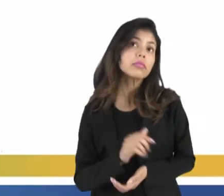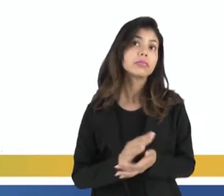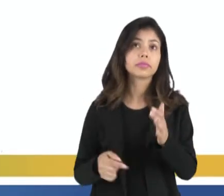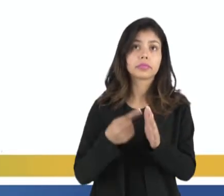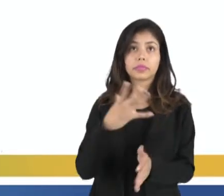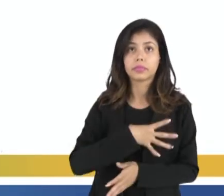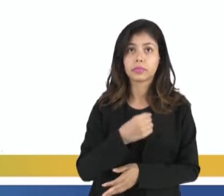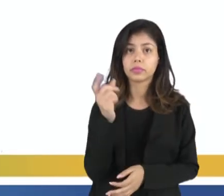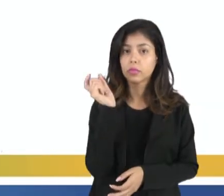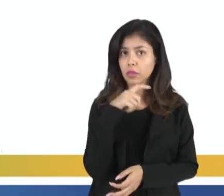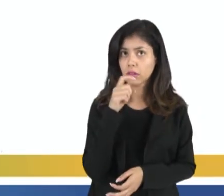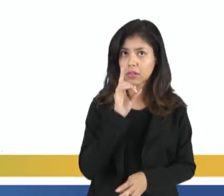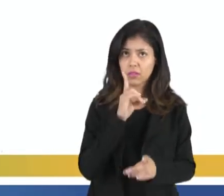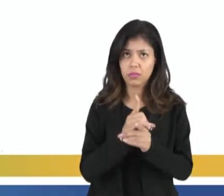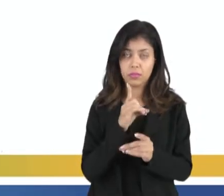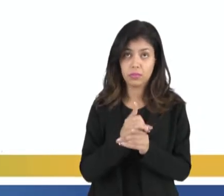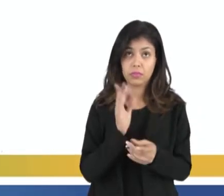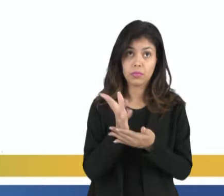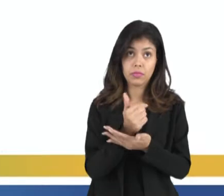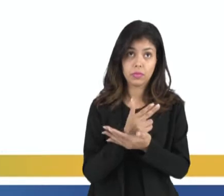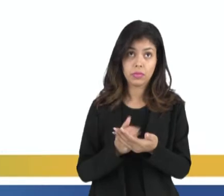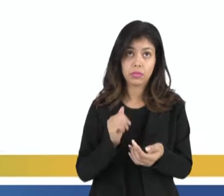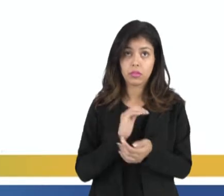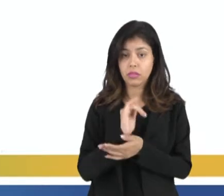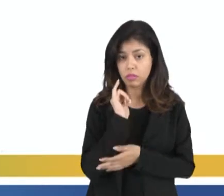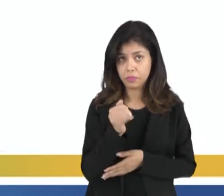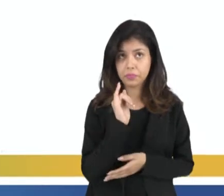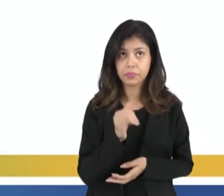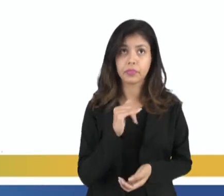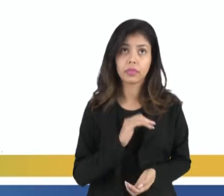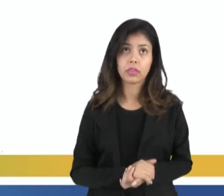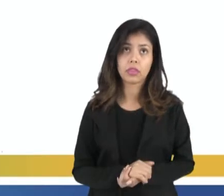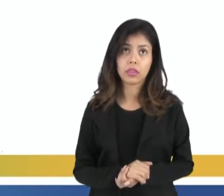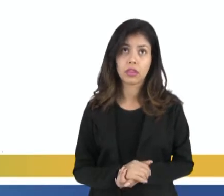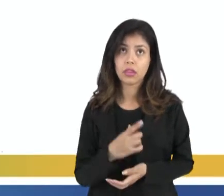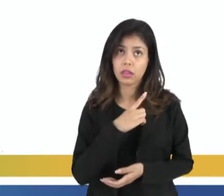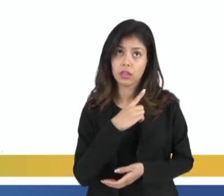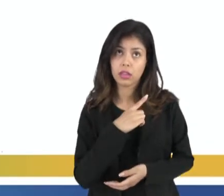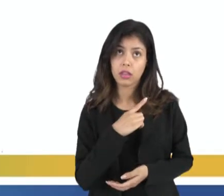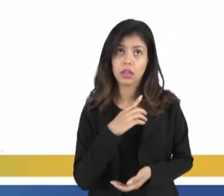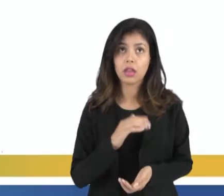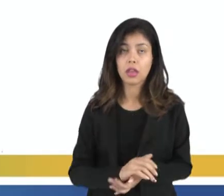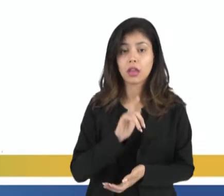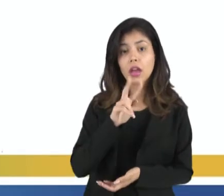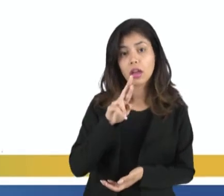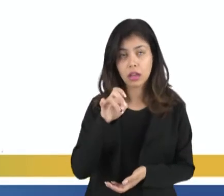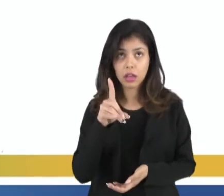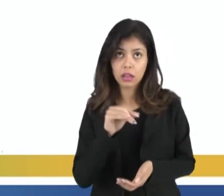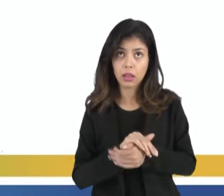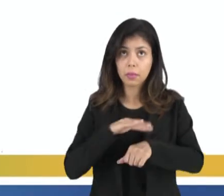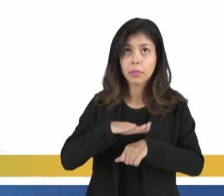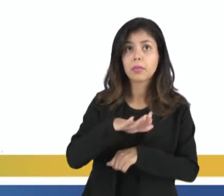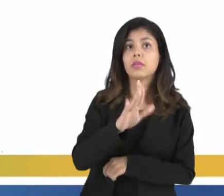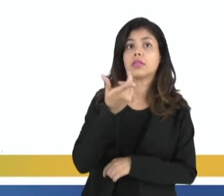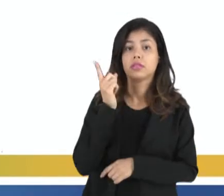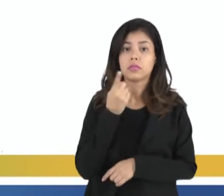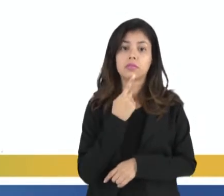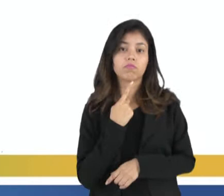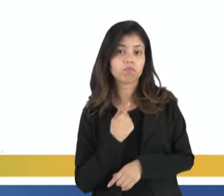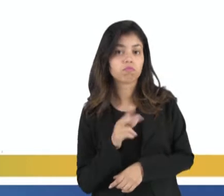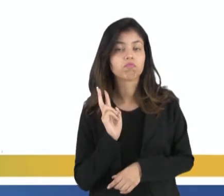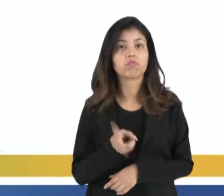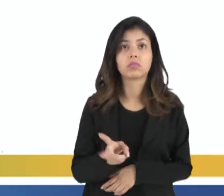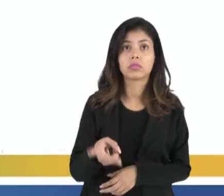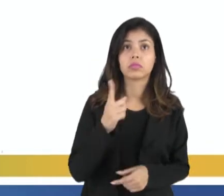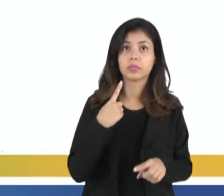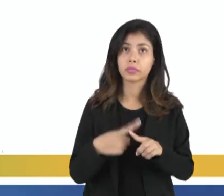o primeiro filho mentiroso descobriu a arte da narrativa, que agrada mais e convence mais, porque